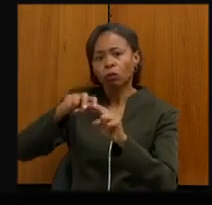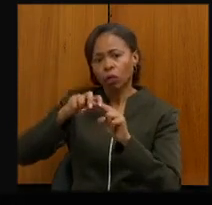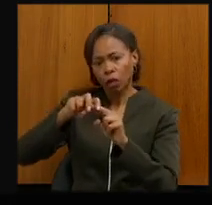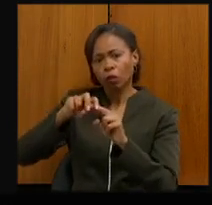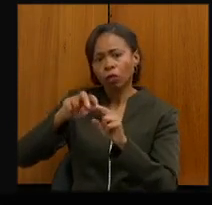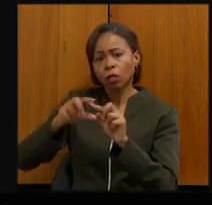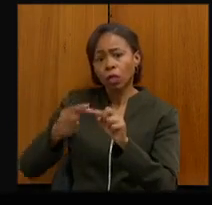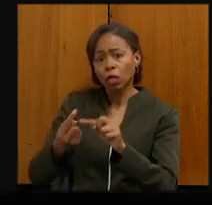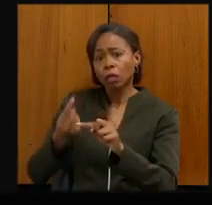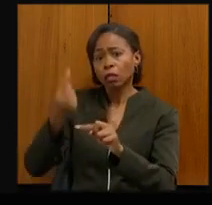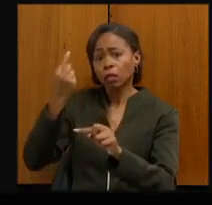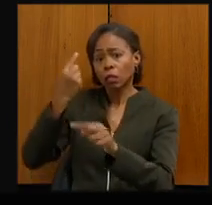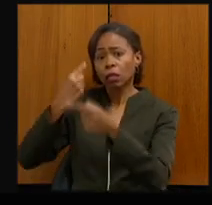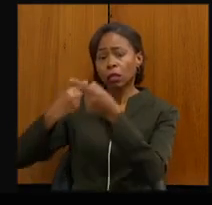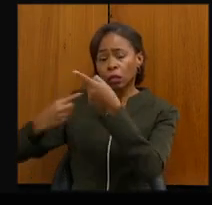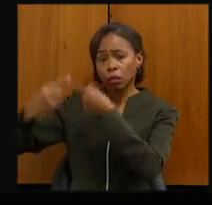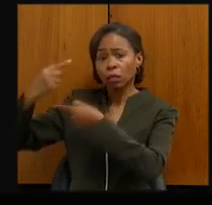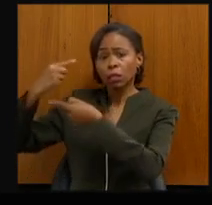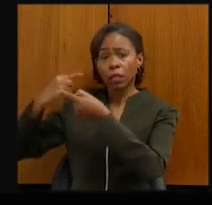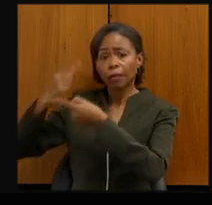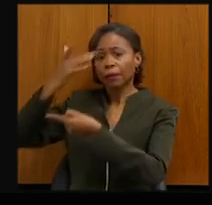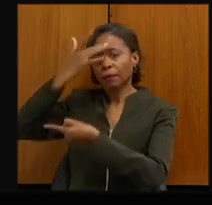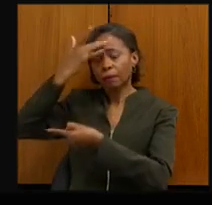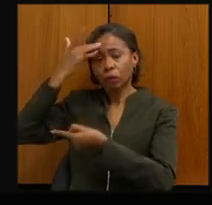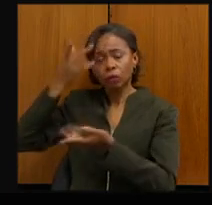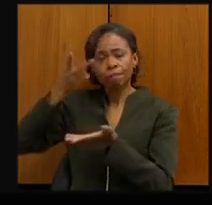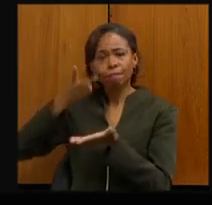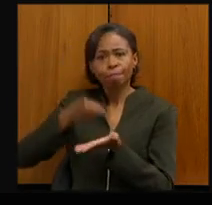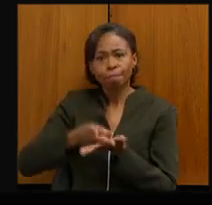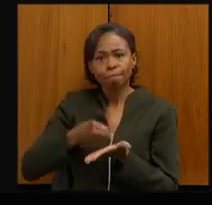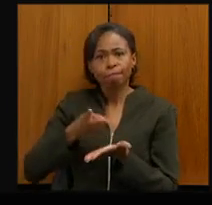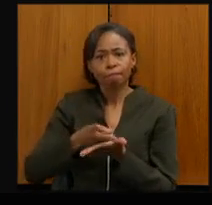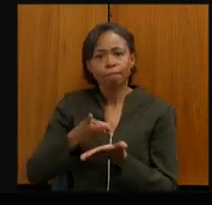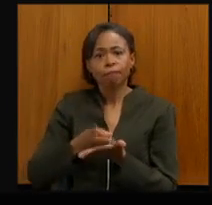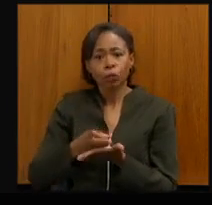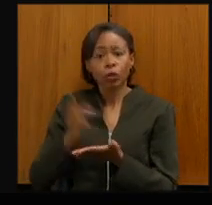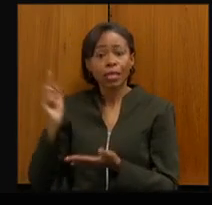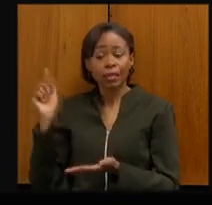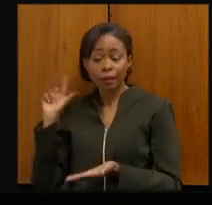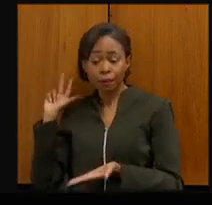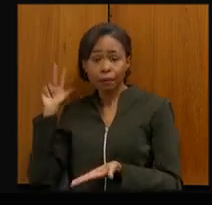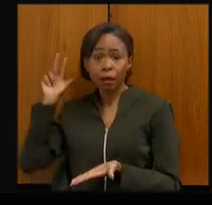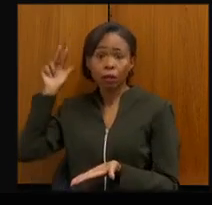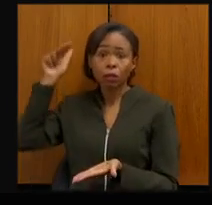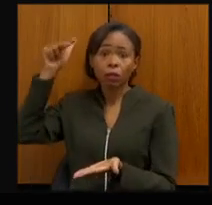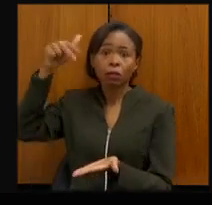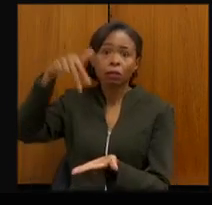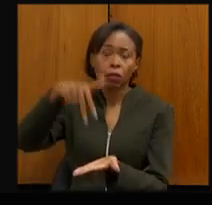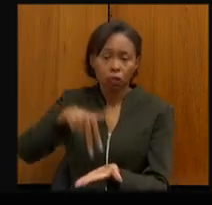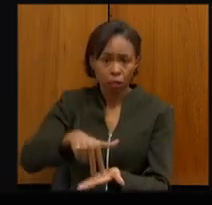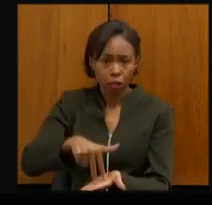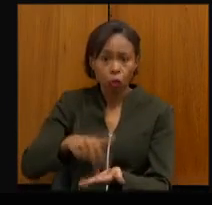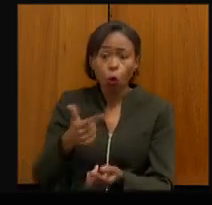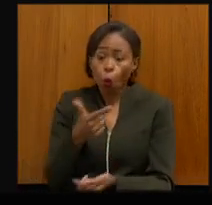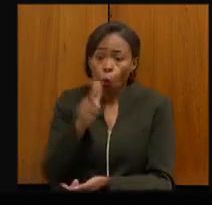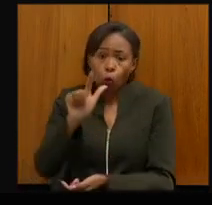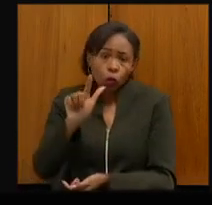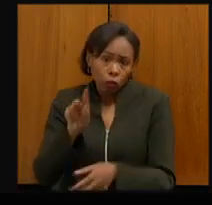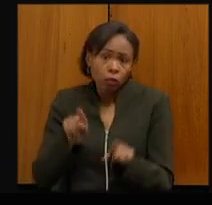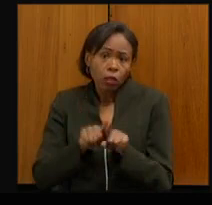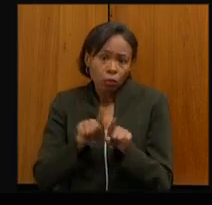dos nossos remanescentes e existe vieram e outros estão por vir